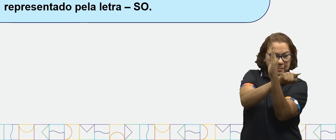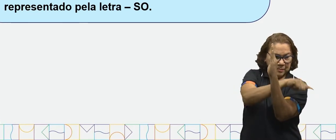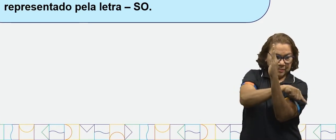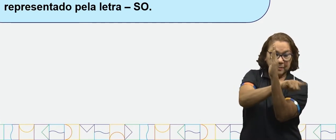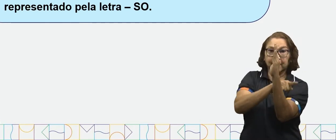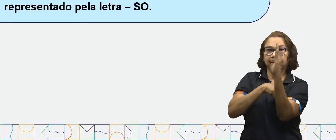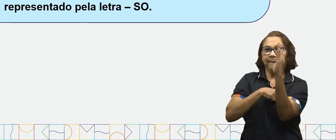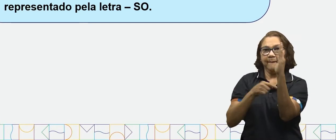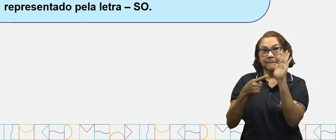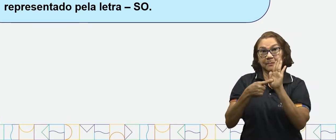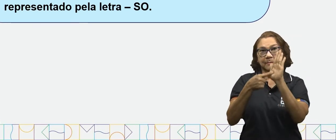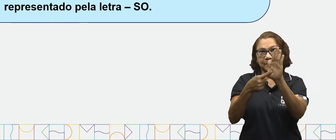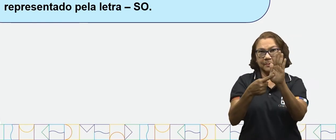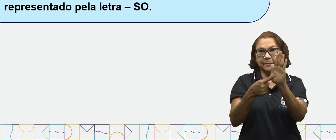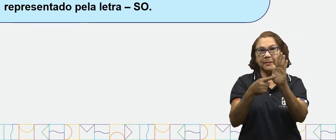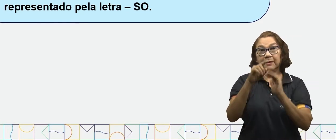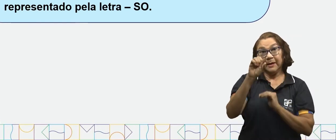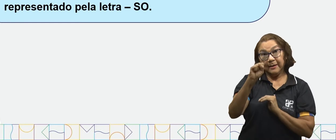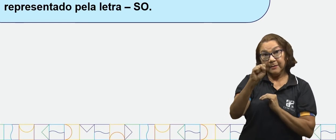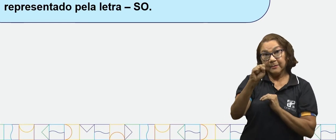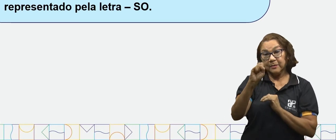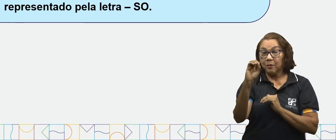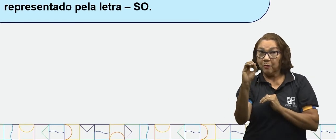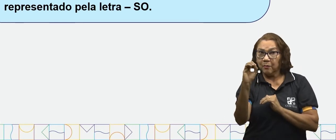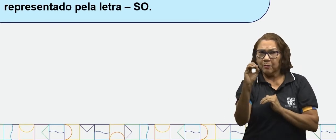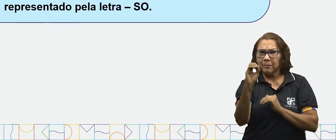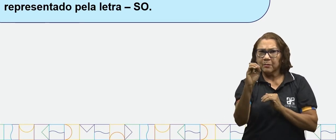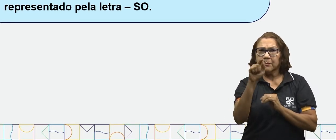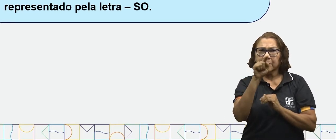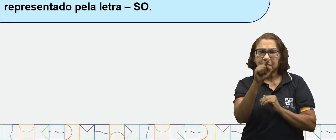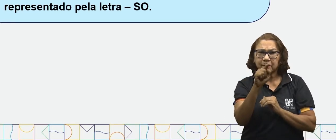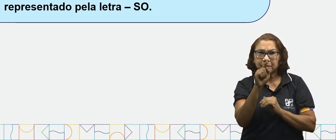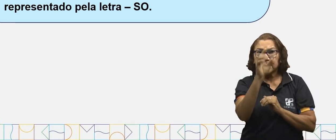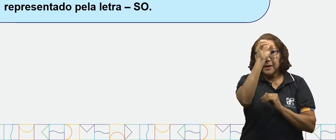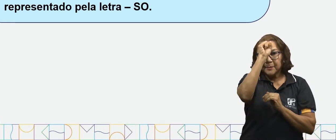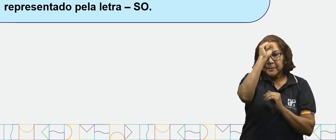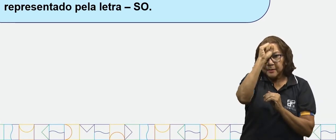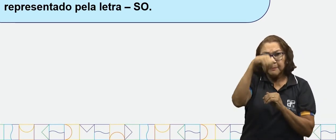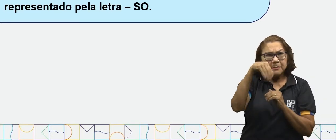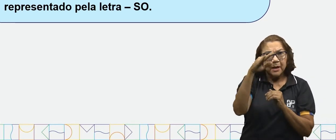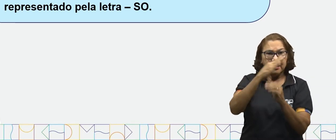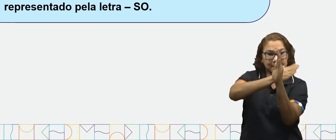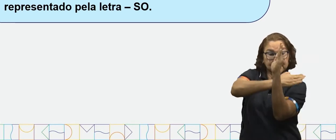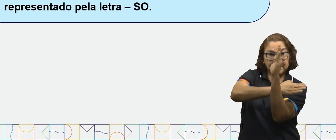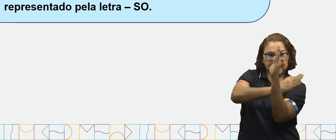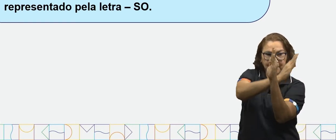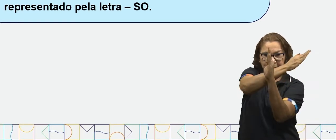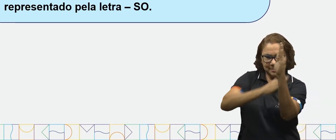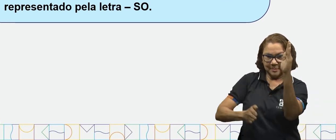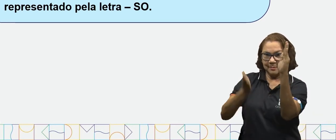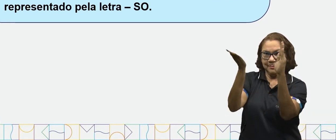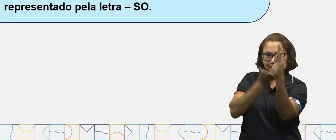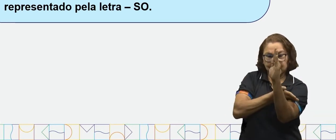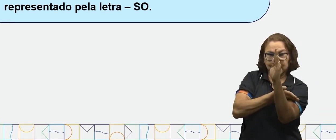Noroeste, entre o norte e o oeste, representado pela sigla NO. E o